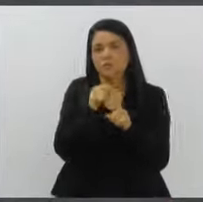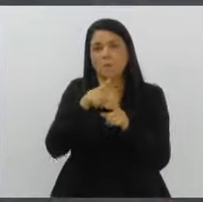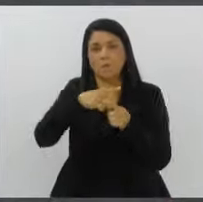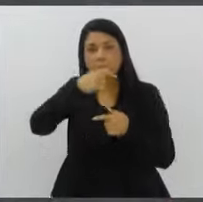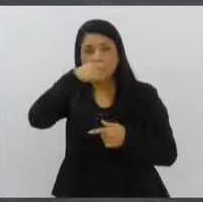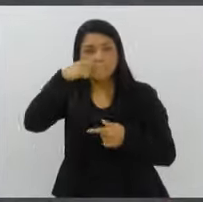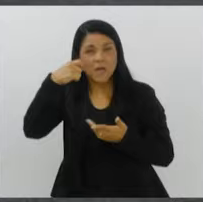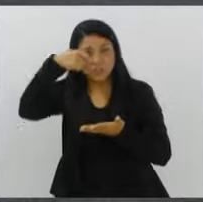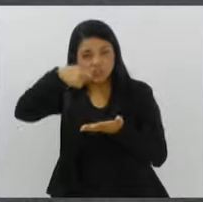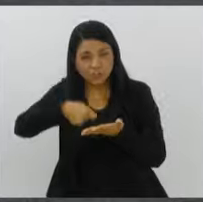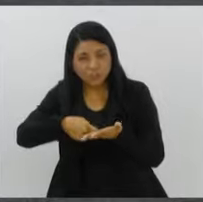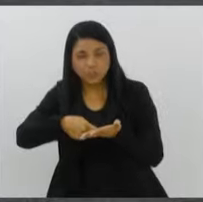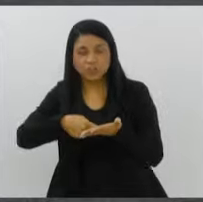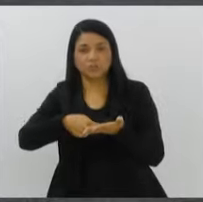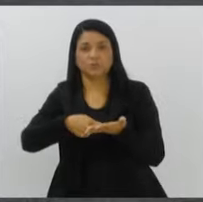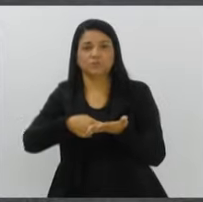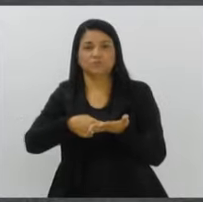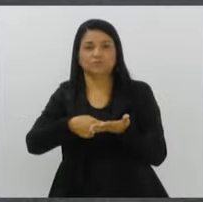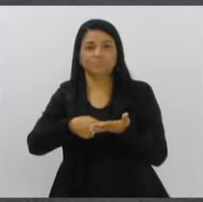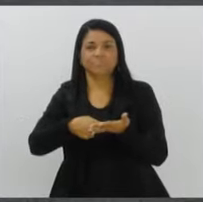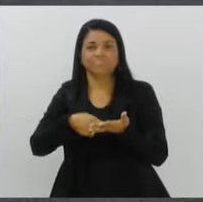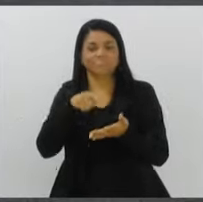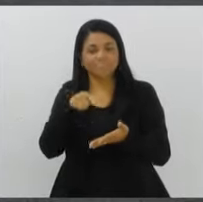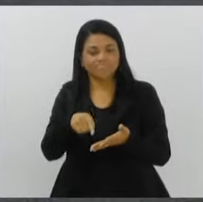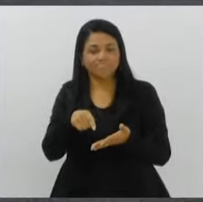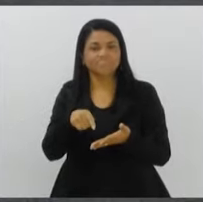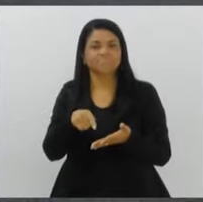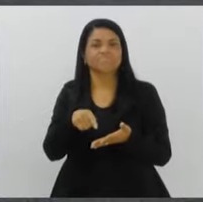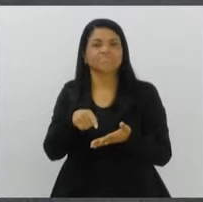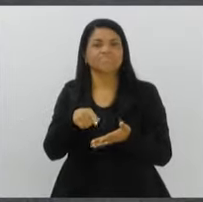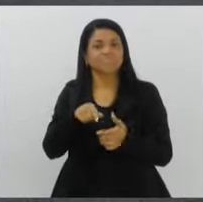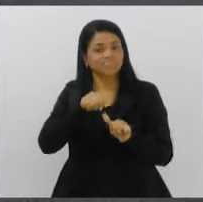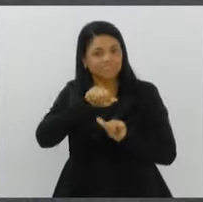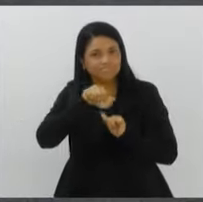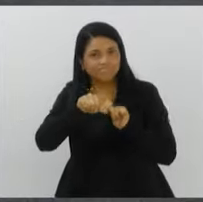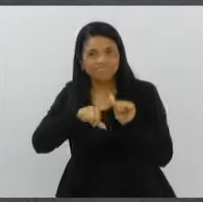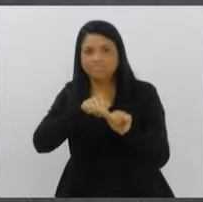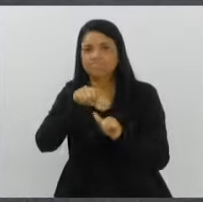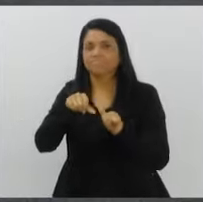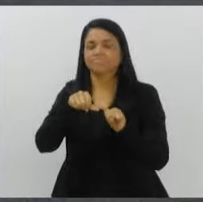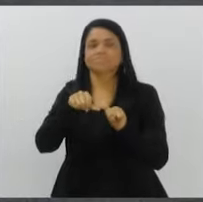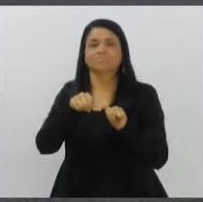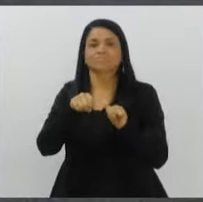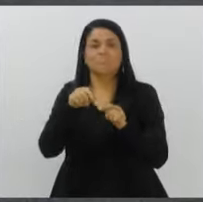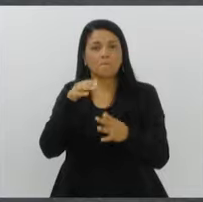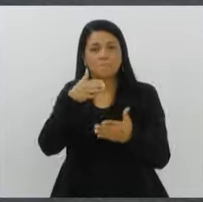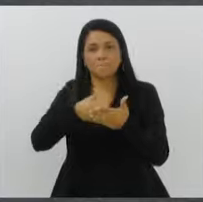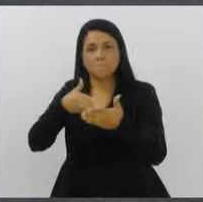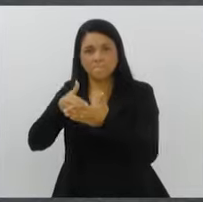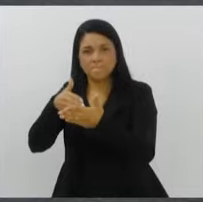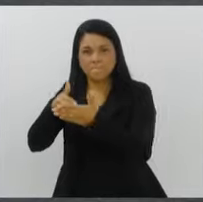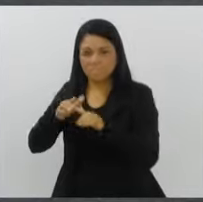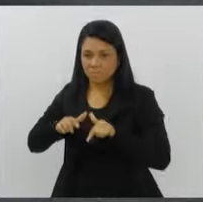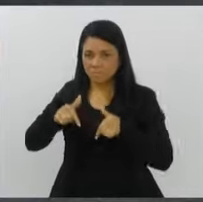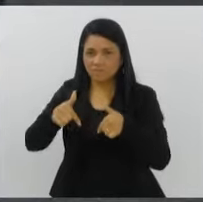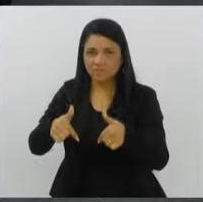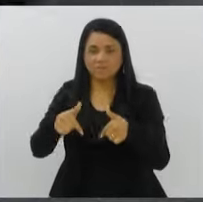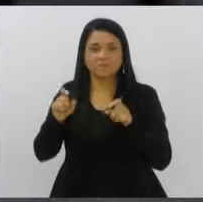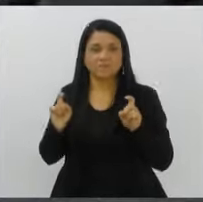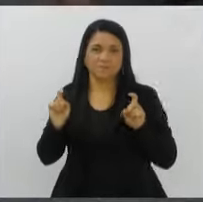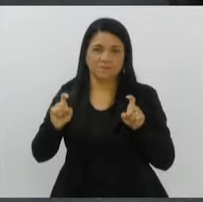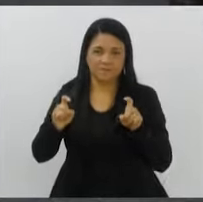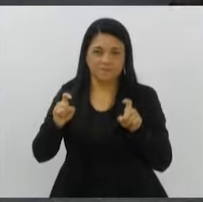tem se transformado numa das mais poderosas ferramentas que tenta inviabilizar o exercício pleno das nossas mandatas.